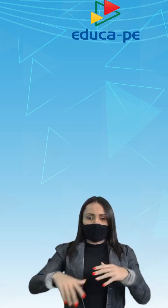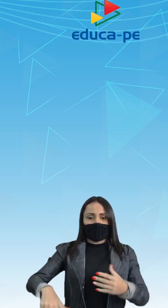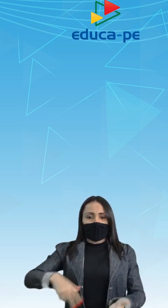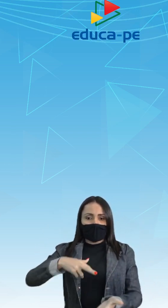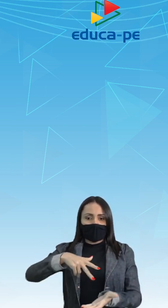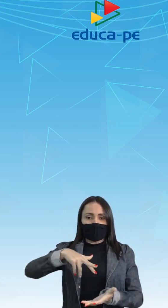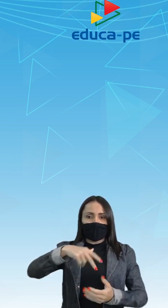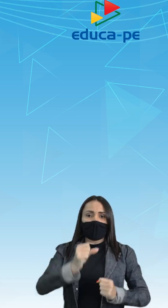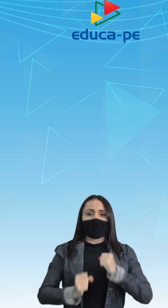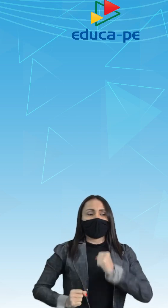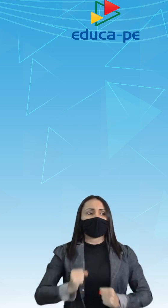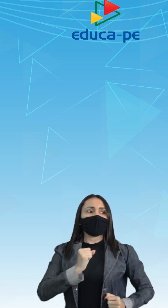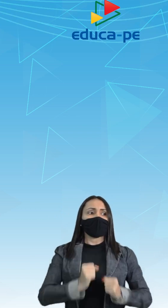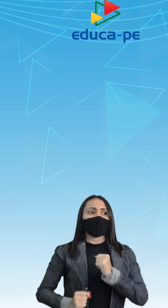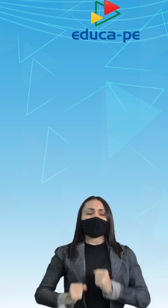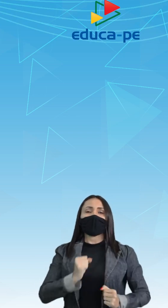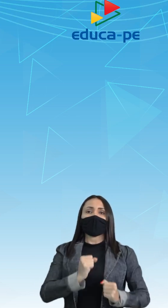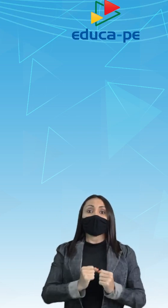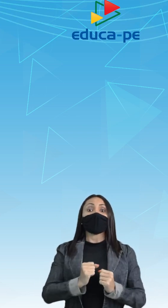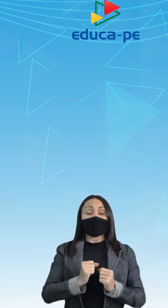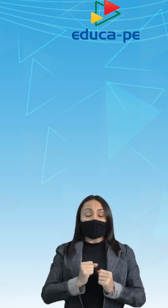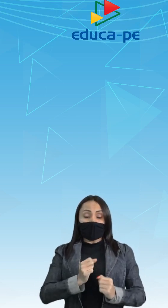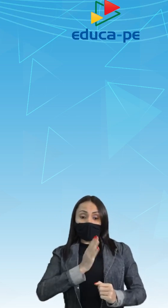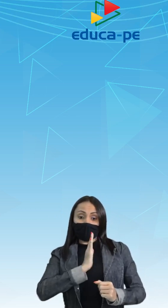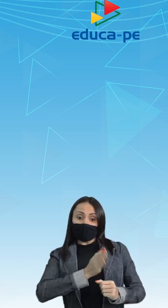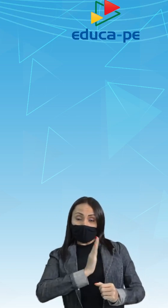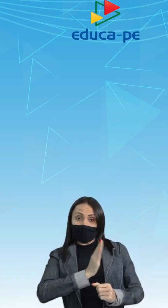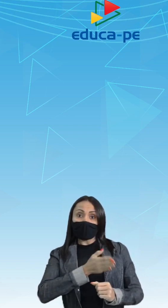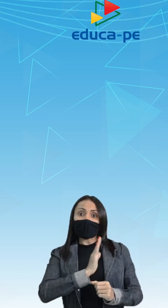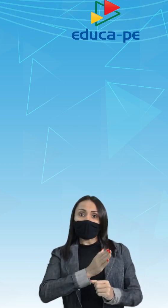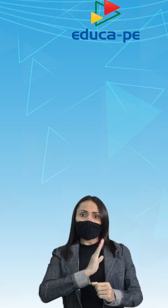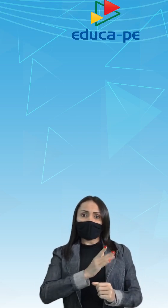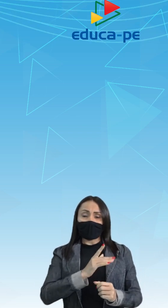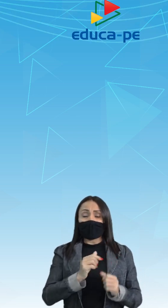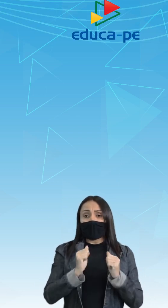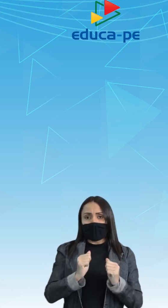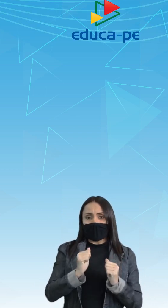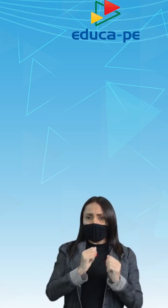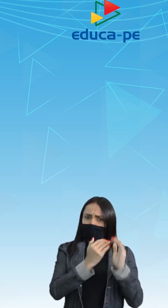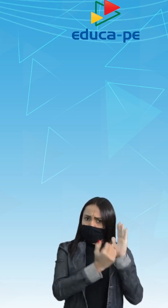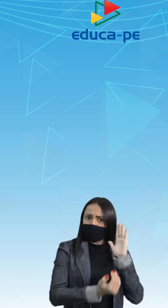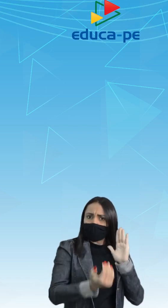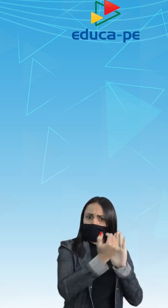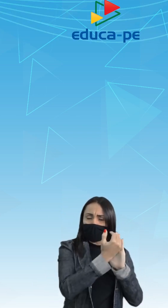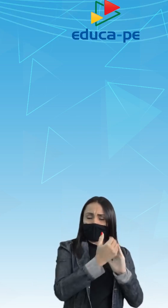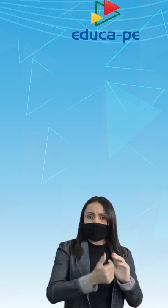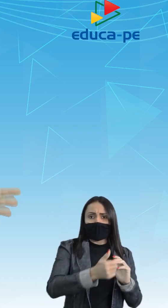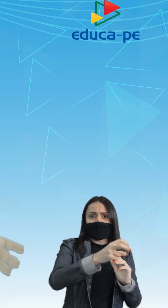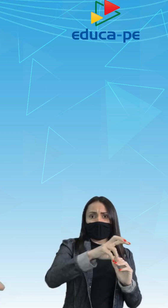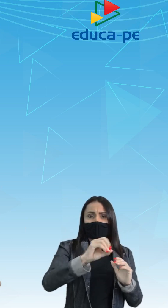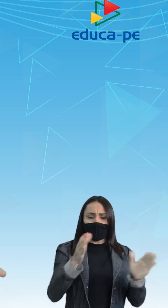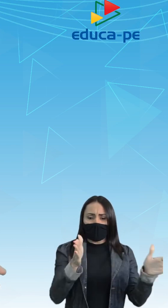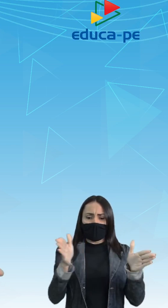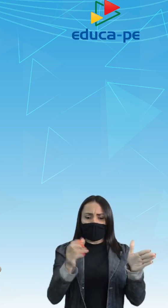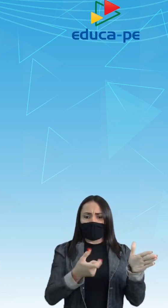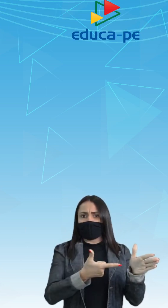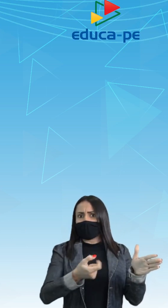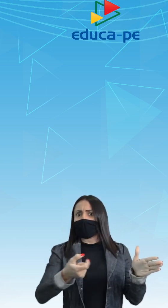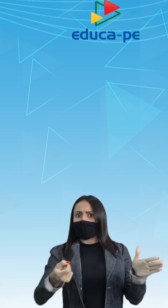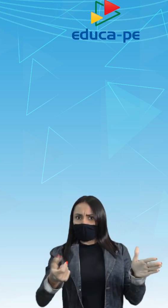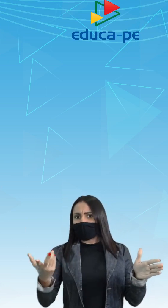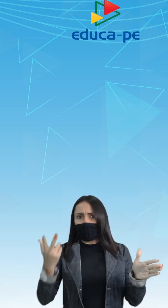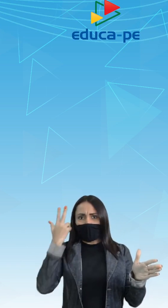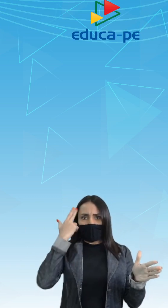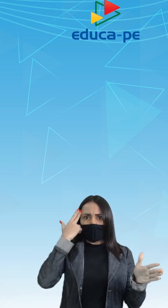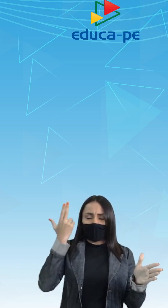é intenso, a pressão arterial sistólica ela pode subir de 150 a 200.